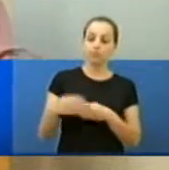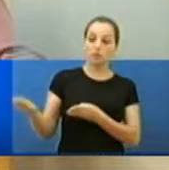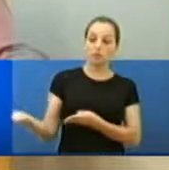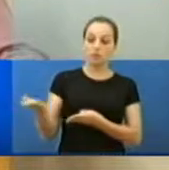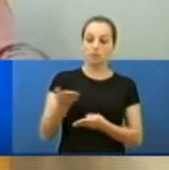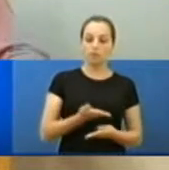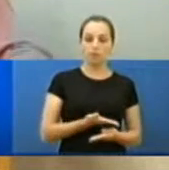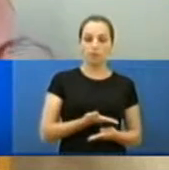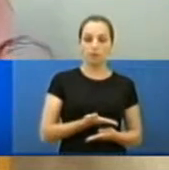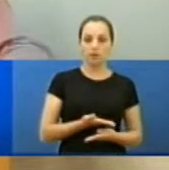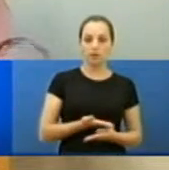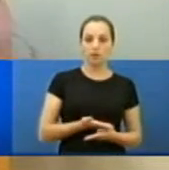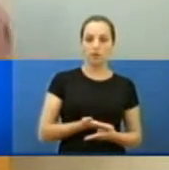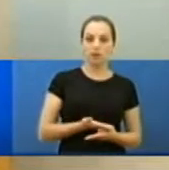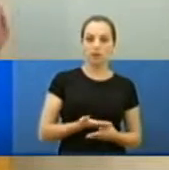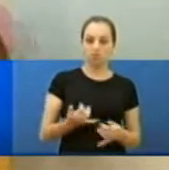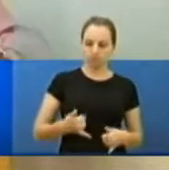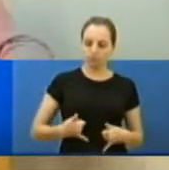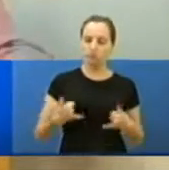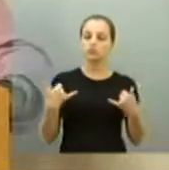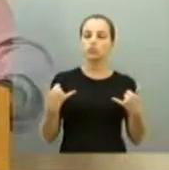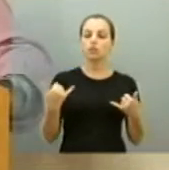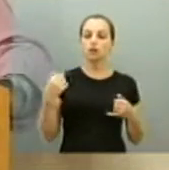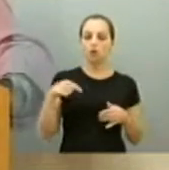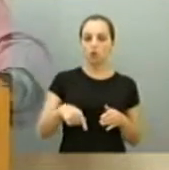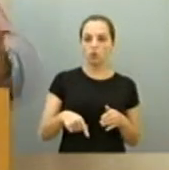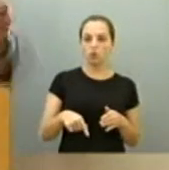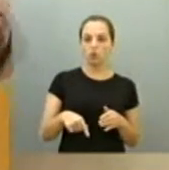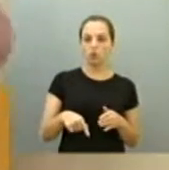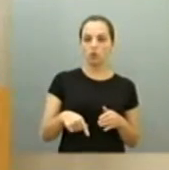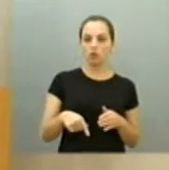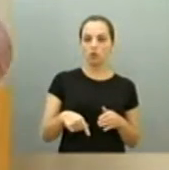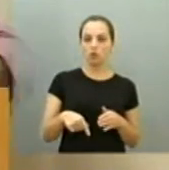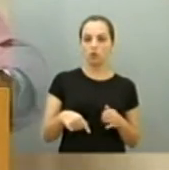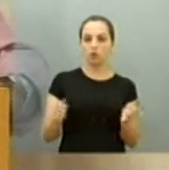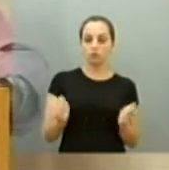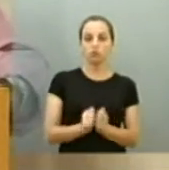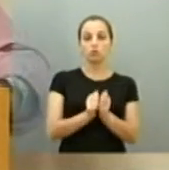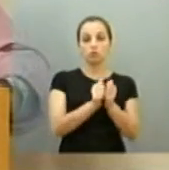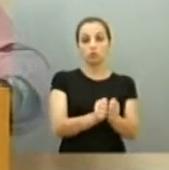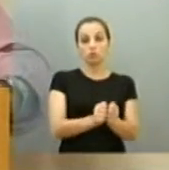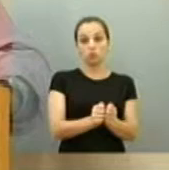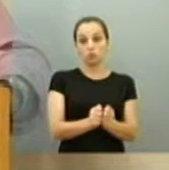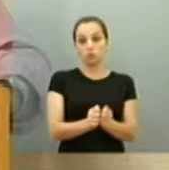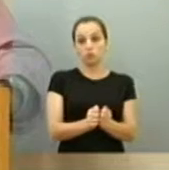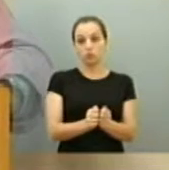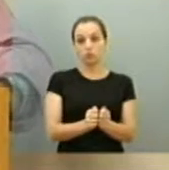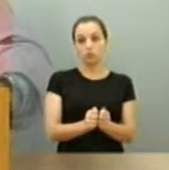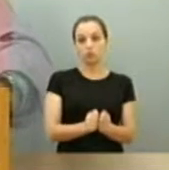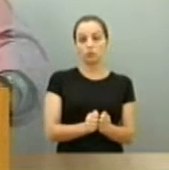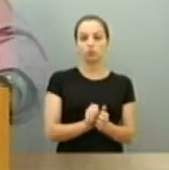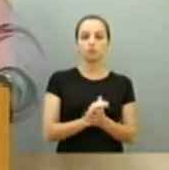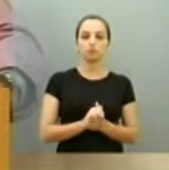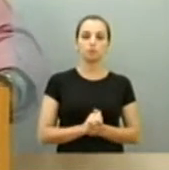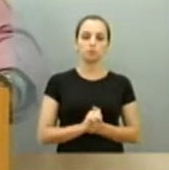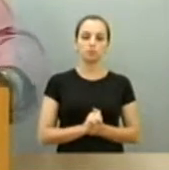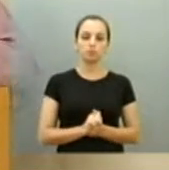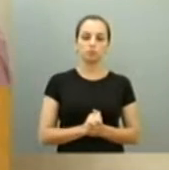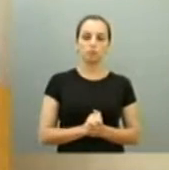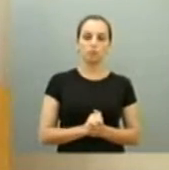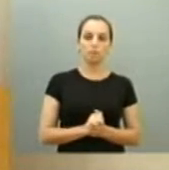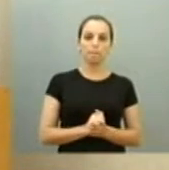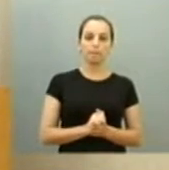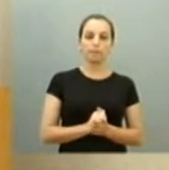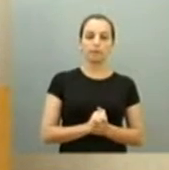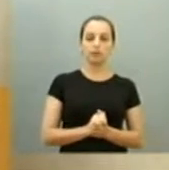né? Mas eu me sinto honrado de estar aqui hoje, estando vereador ao seu lado, senhor Porçani. E deixar